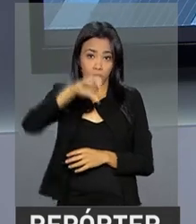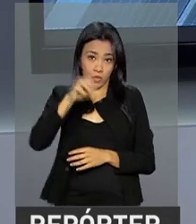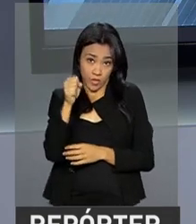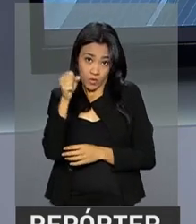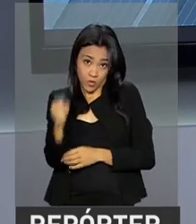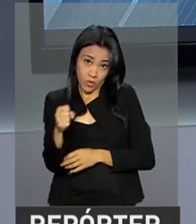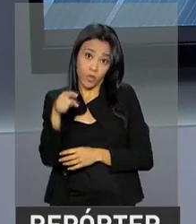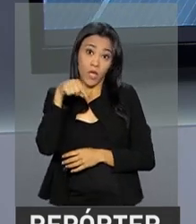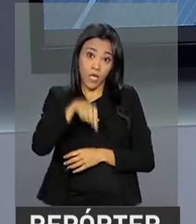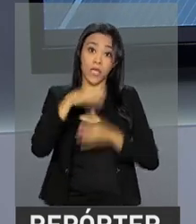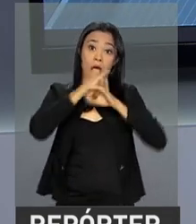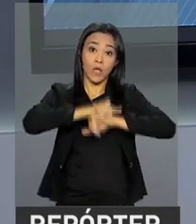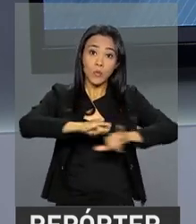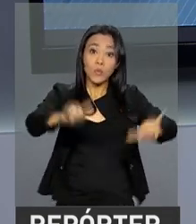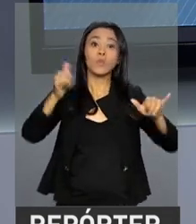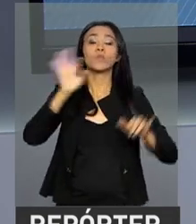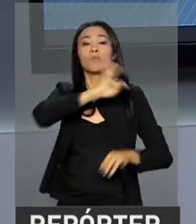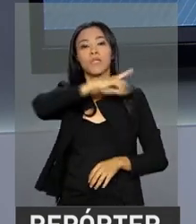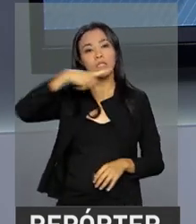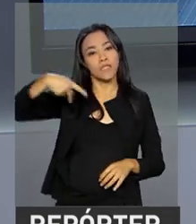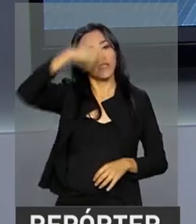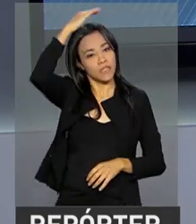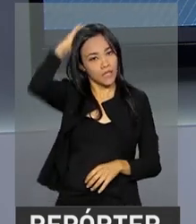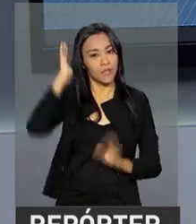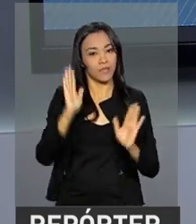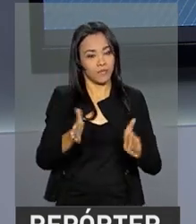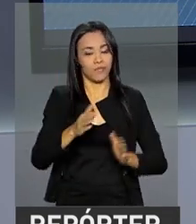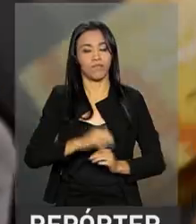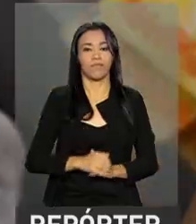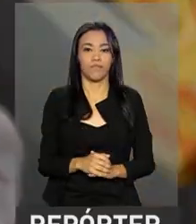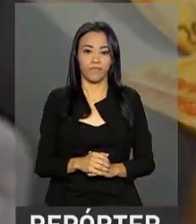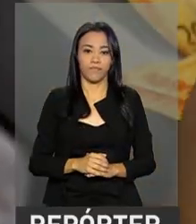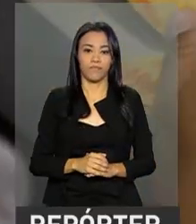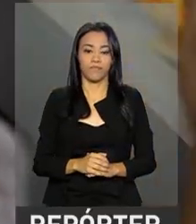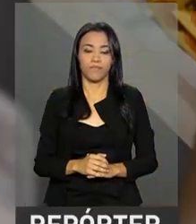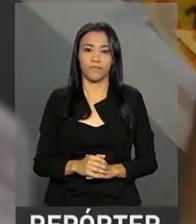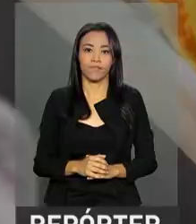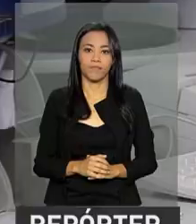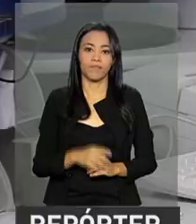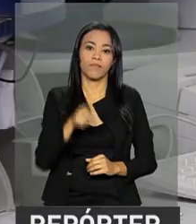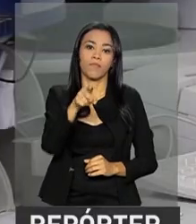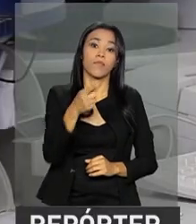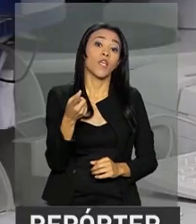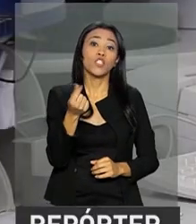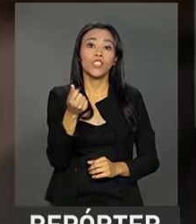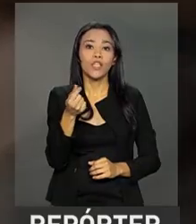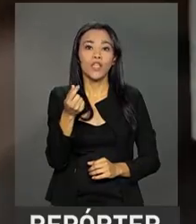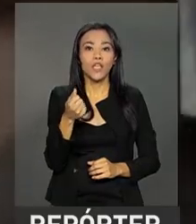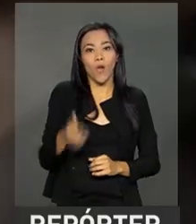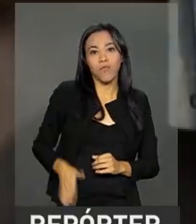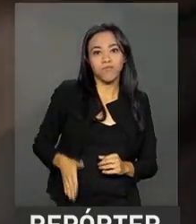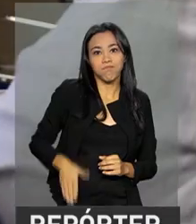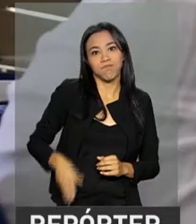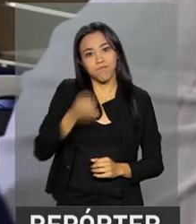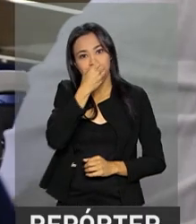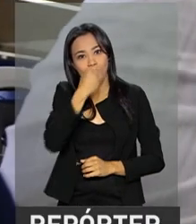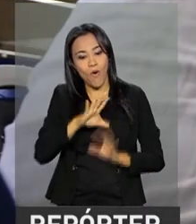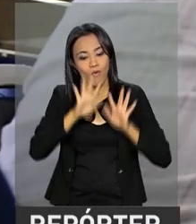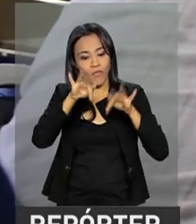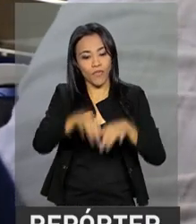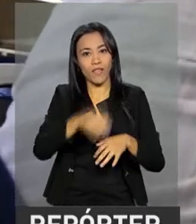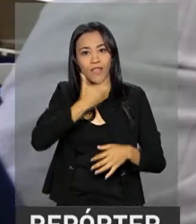anúncio foi feito pelo presidente michel temer dinheiro no bolso para um fim de ano mais tranqüilo